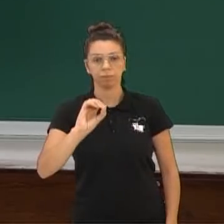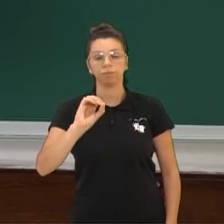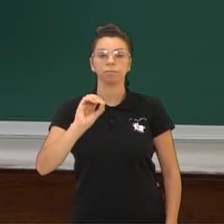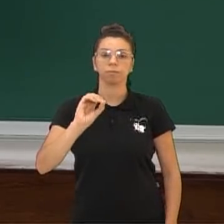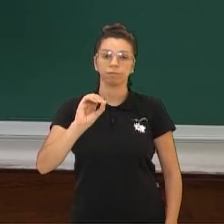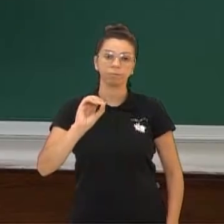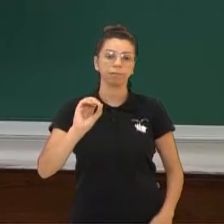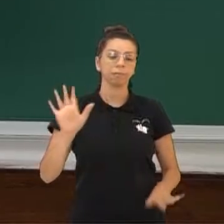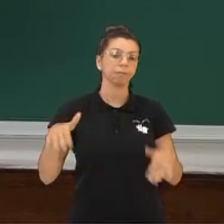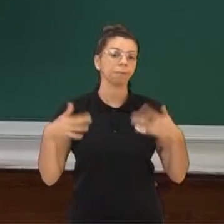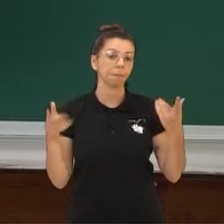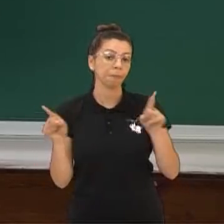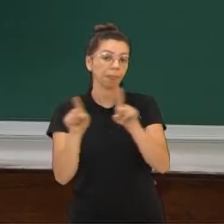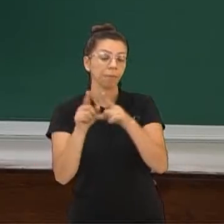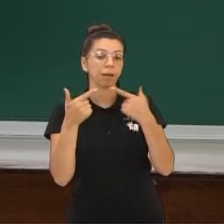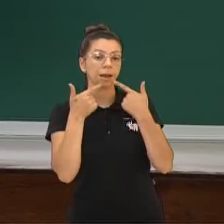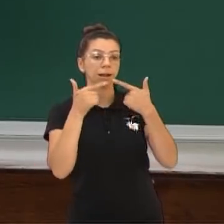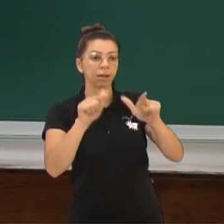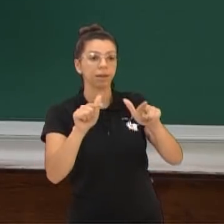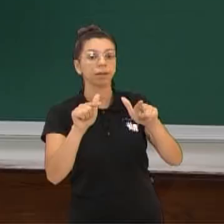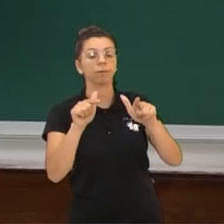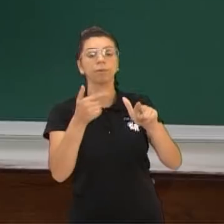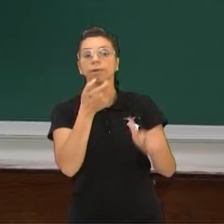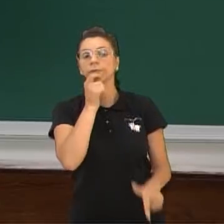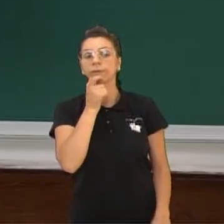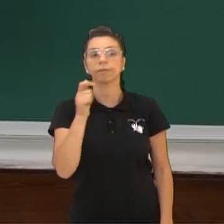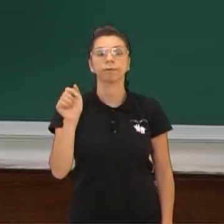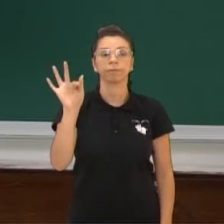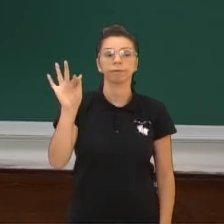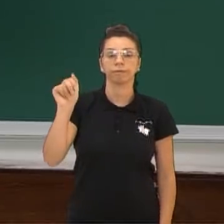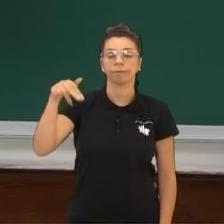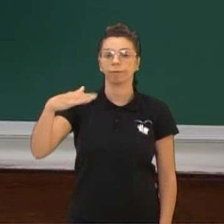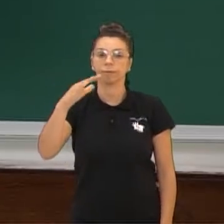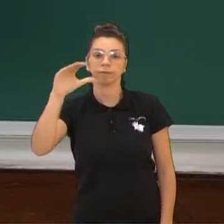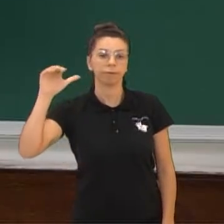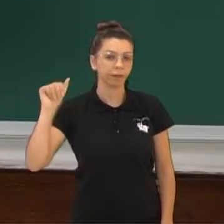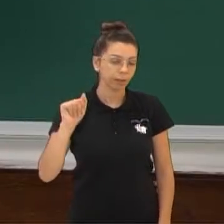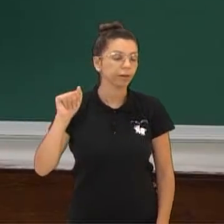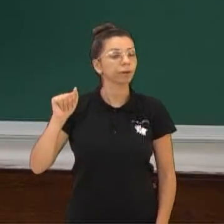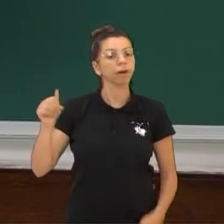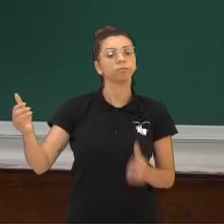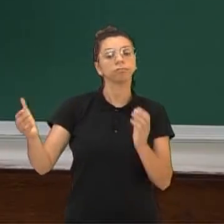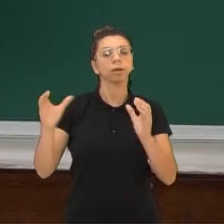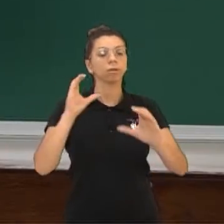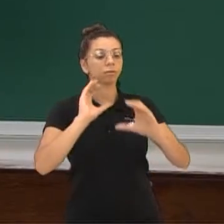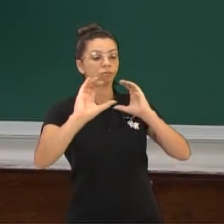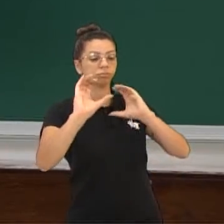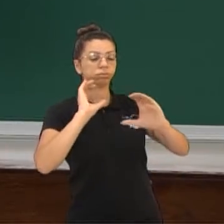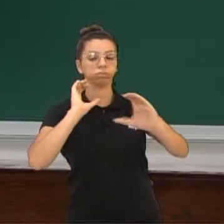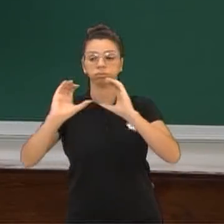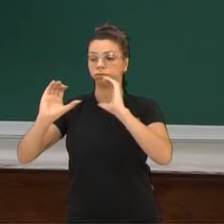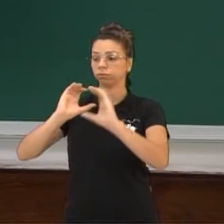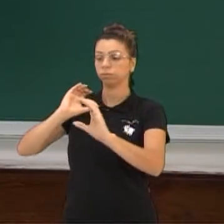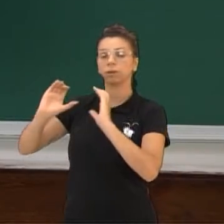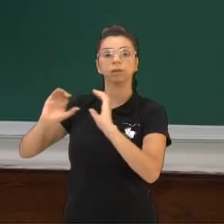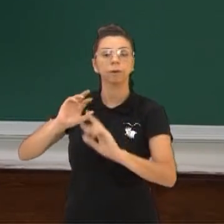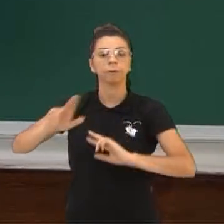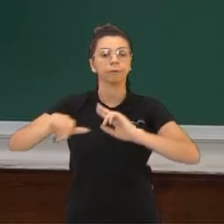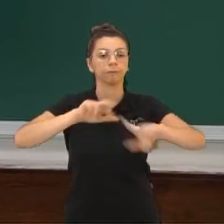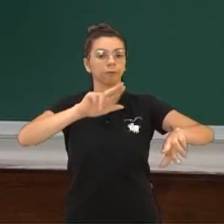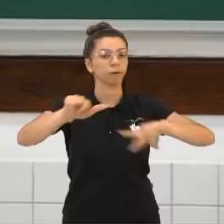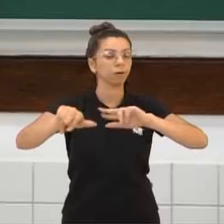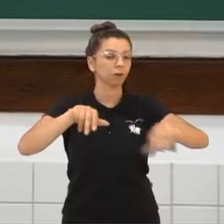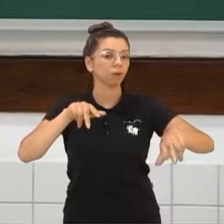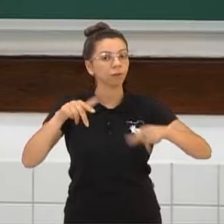20. E língua franca é a língua usada como meio de comunicação entre pessoas que falam